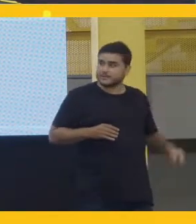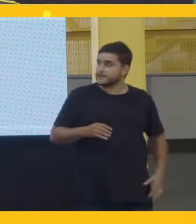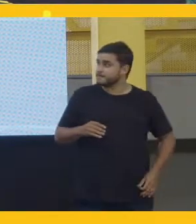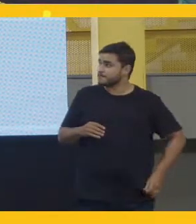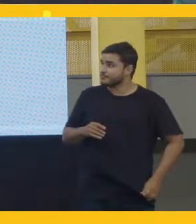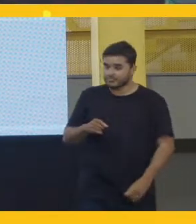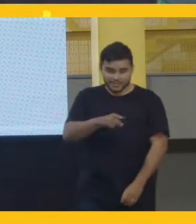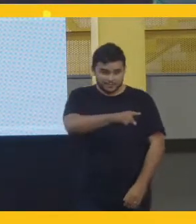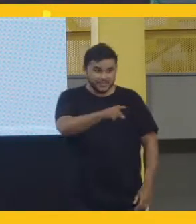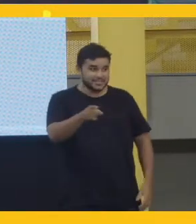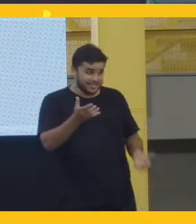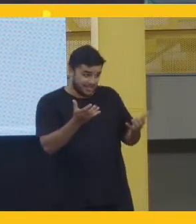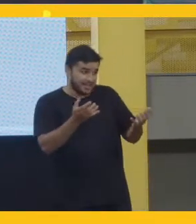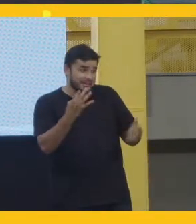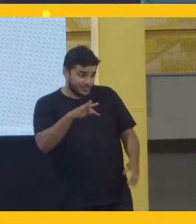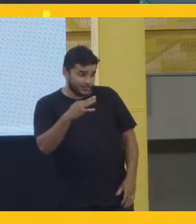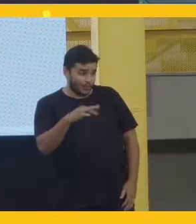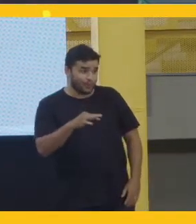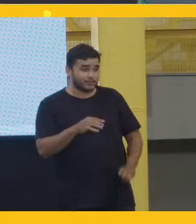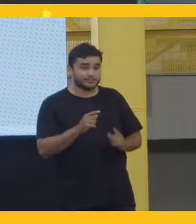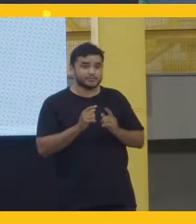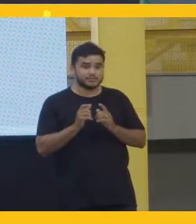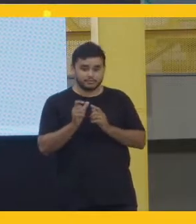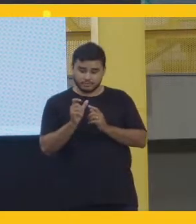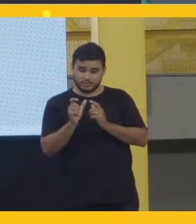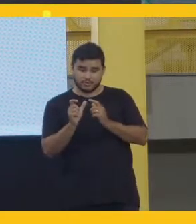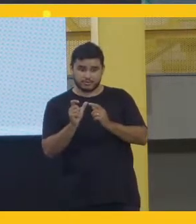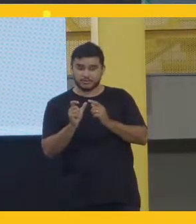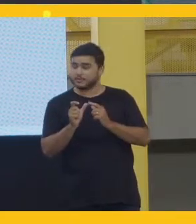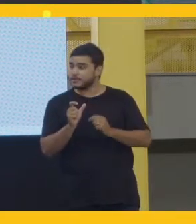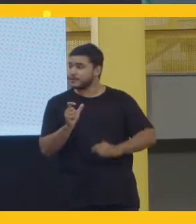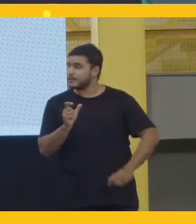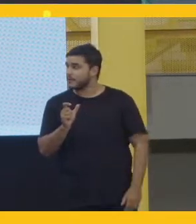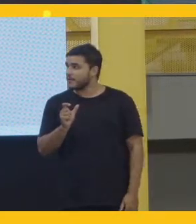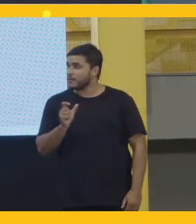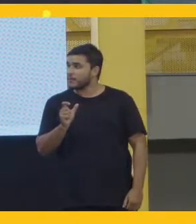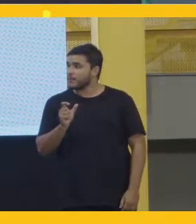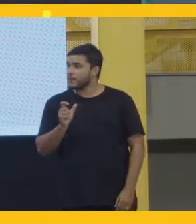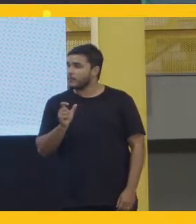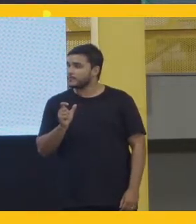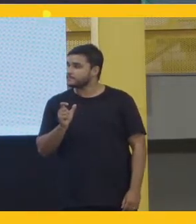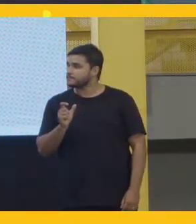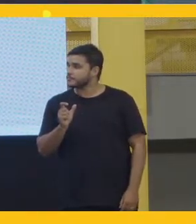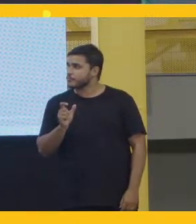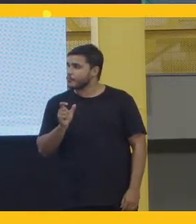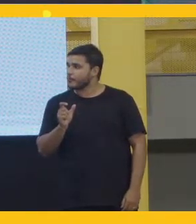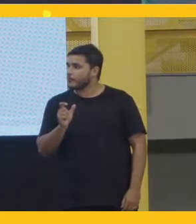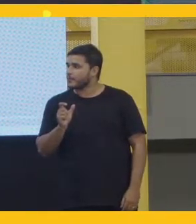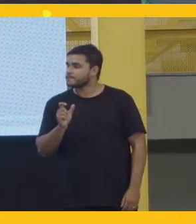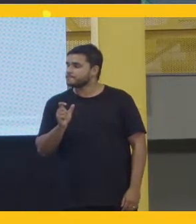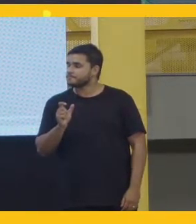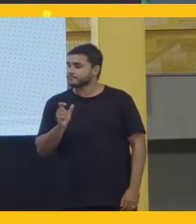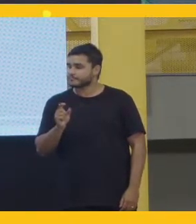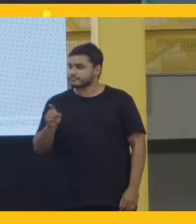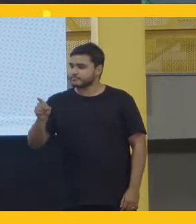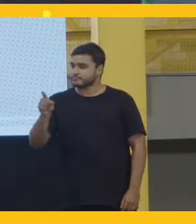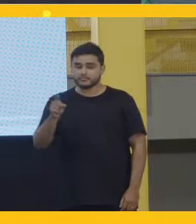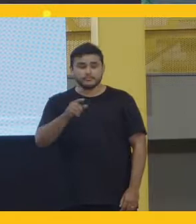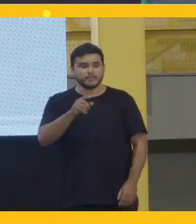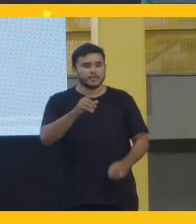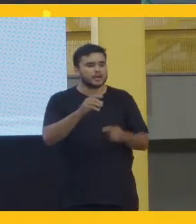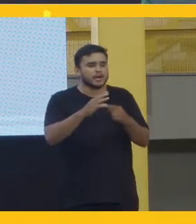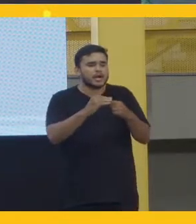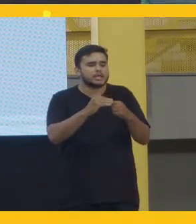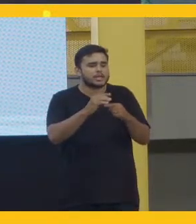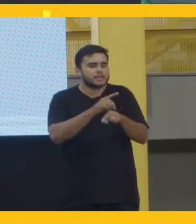Está disposto a sentir dor? Você tem uma caneta preta perto de você? Azul também vai funcionar. Se